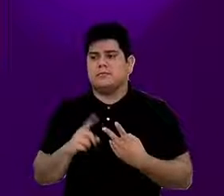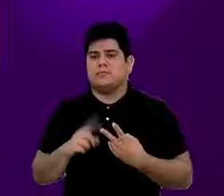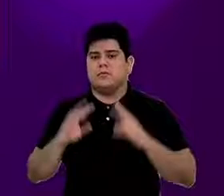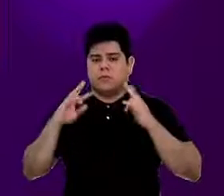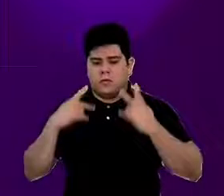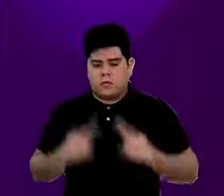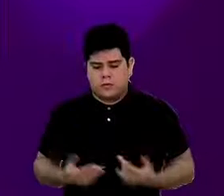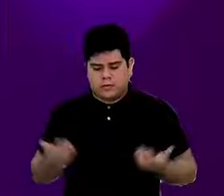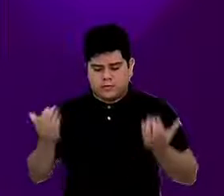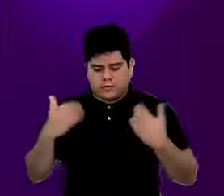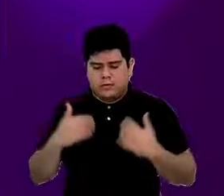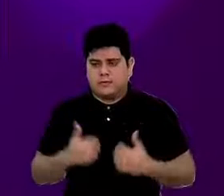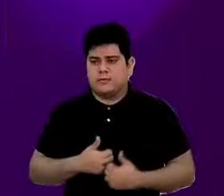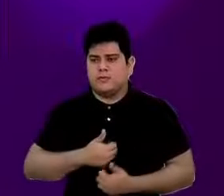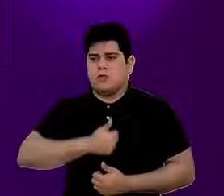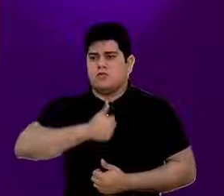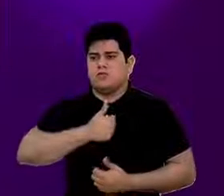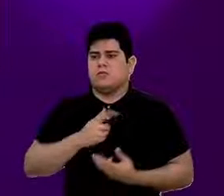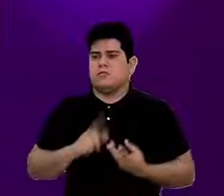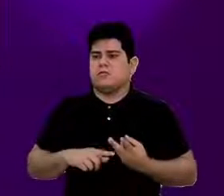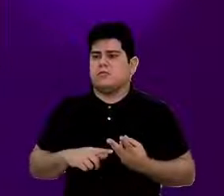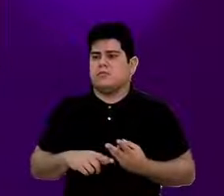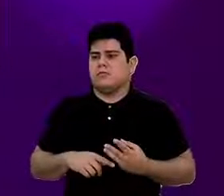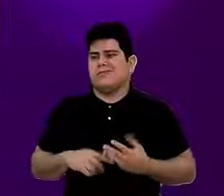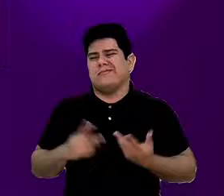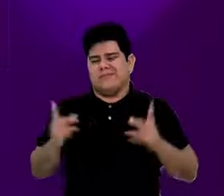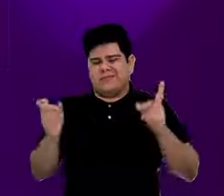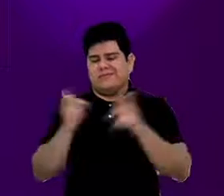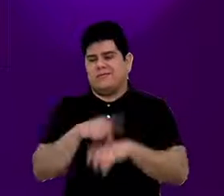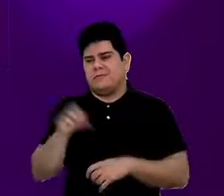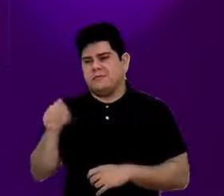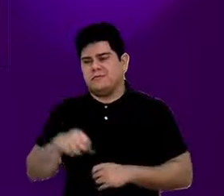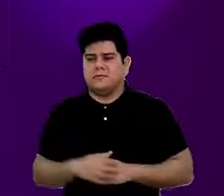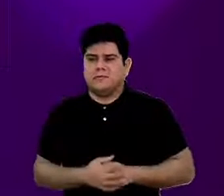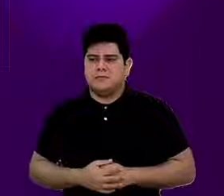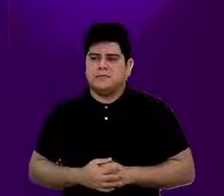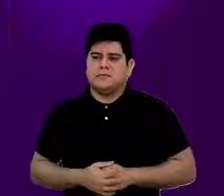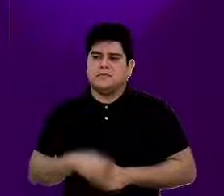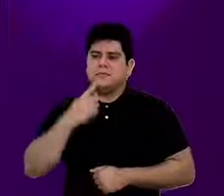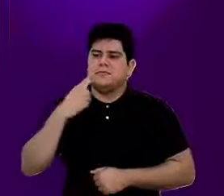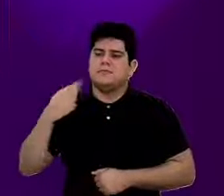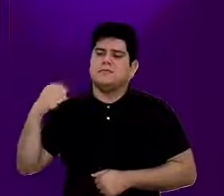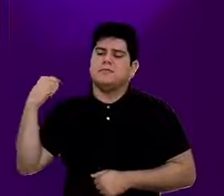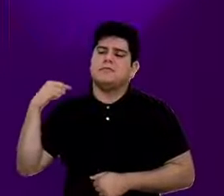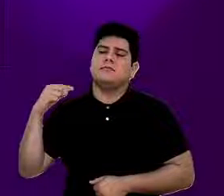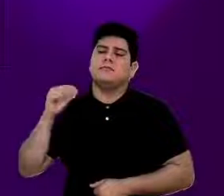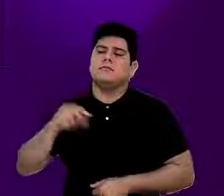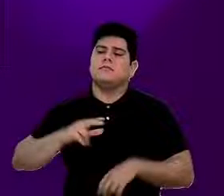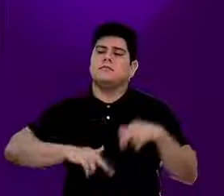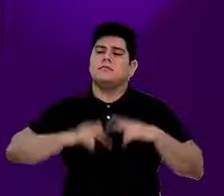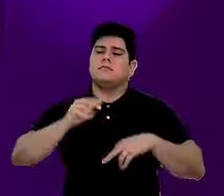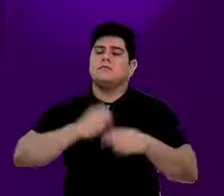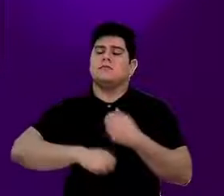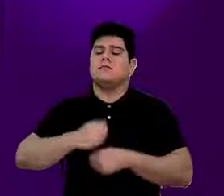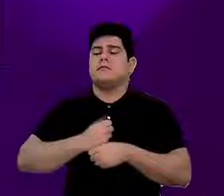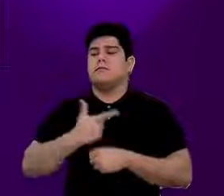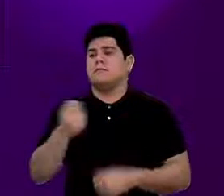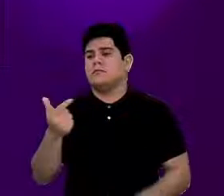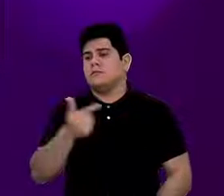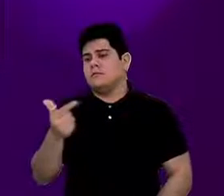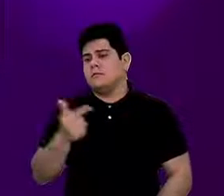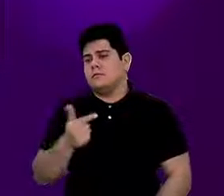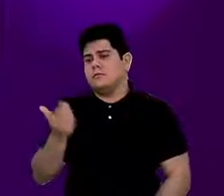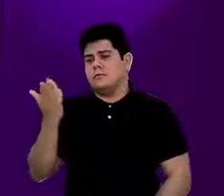humana, com autoestima, com caráter, é muito difícil. Recentemente, em junho de 2022, o American